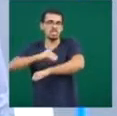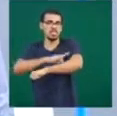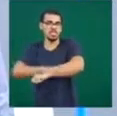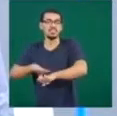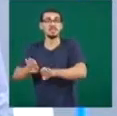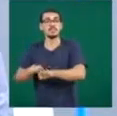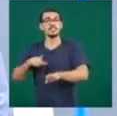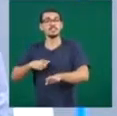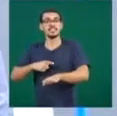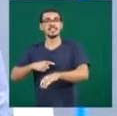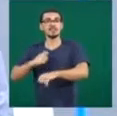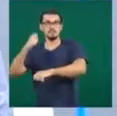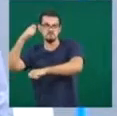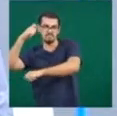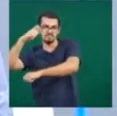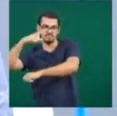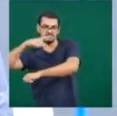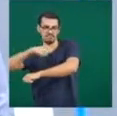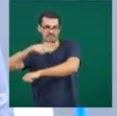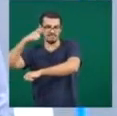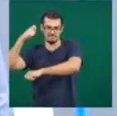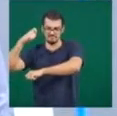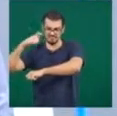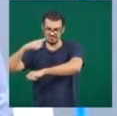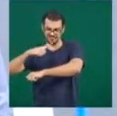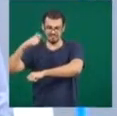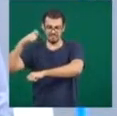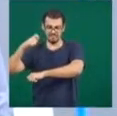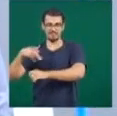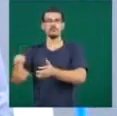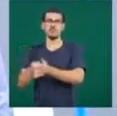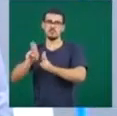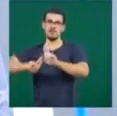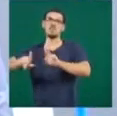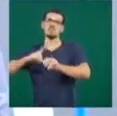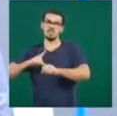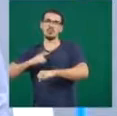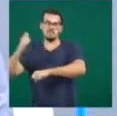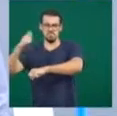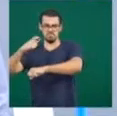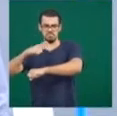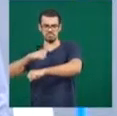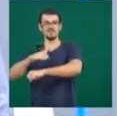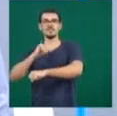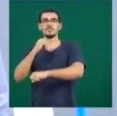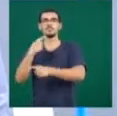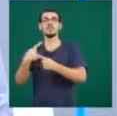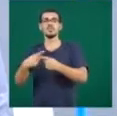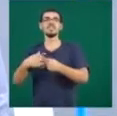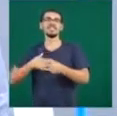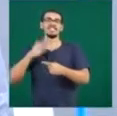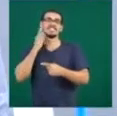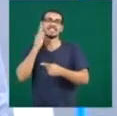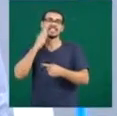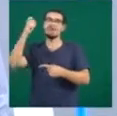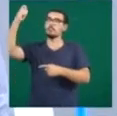na Universidade Federal de Uberlândia, que ela utiliza ultravioleta para um tratamento da psoríase, porque a gente sabe que o sol, em